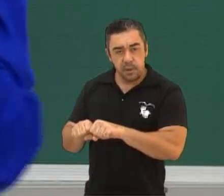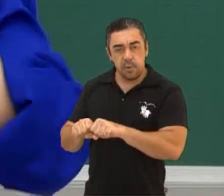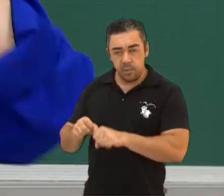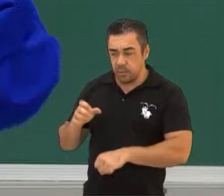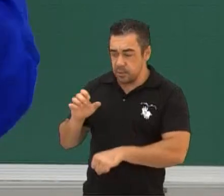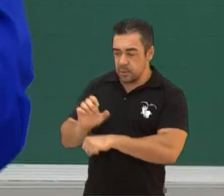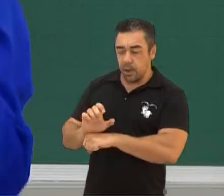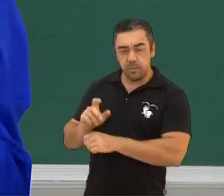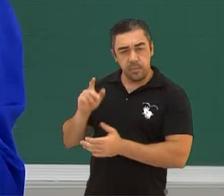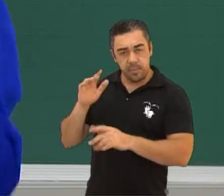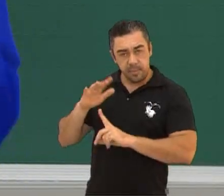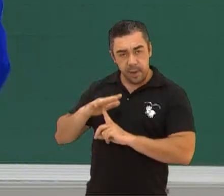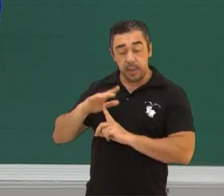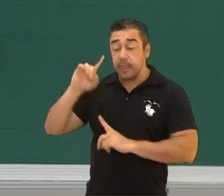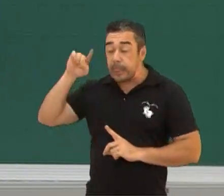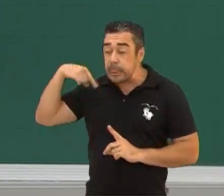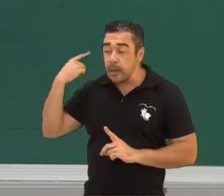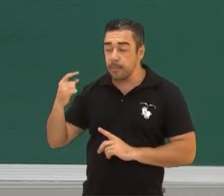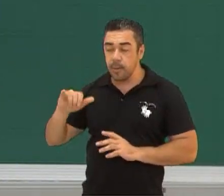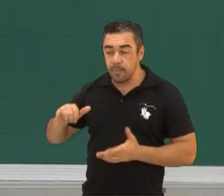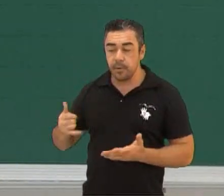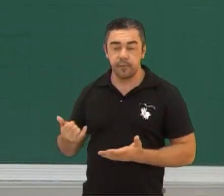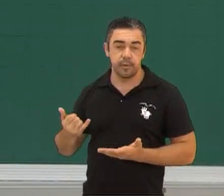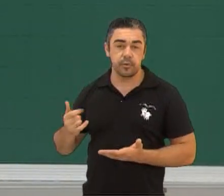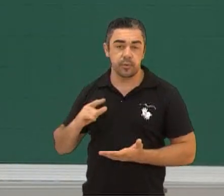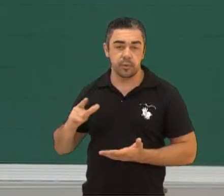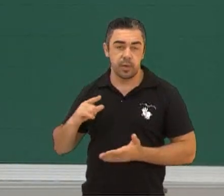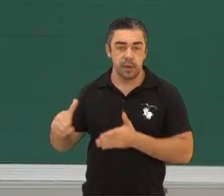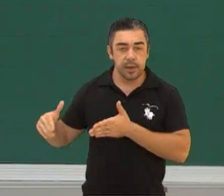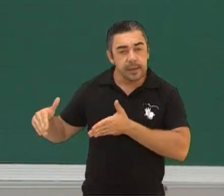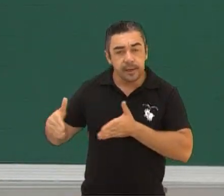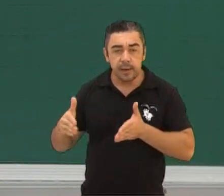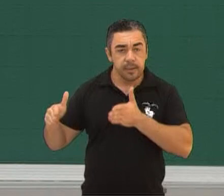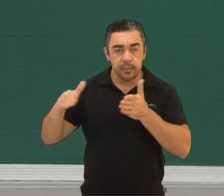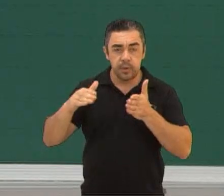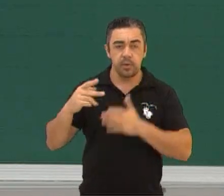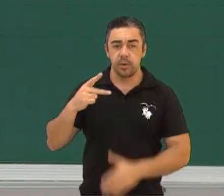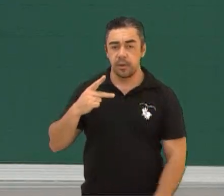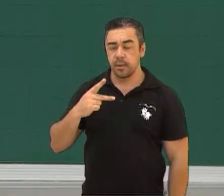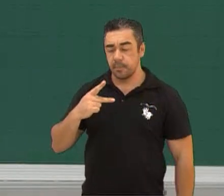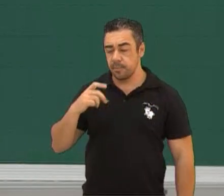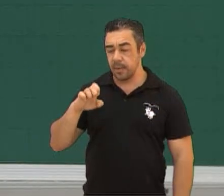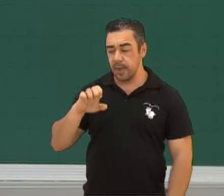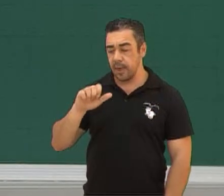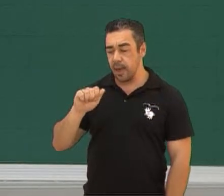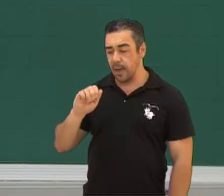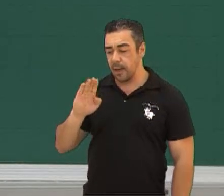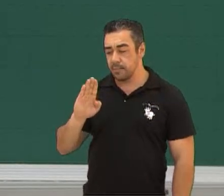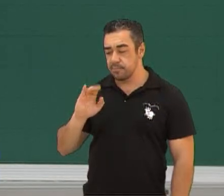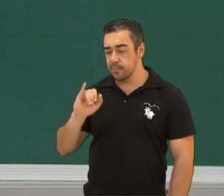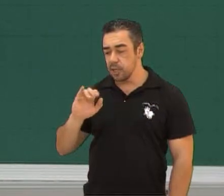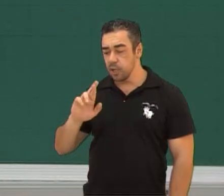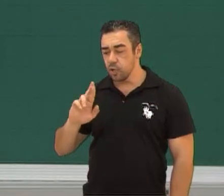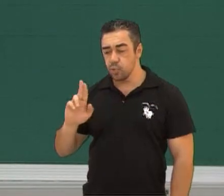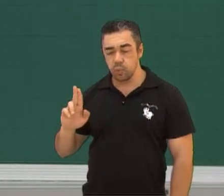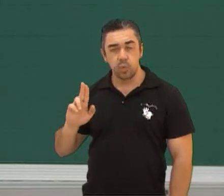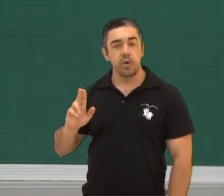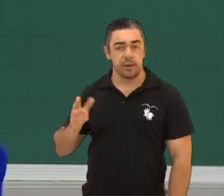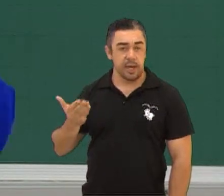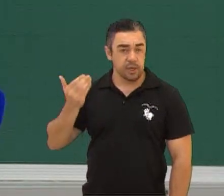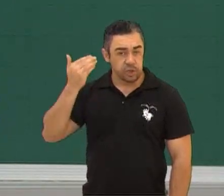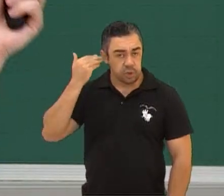que depois aproveitou-se pelo chamado Caminho do Piabiru, que está aqui identificado. Caminho que os